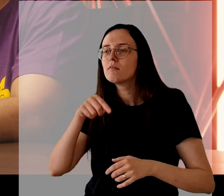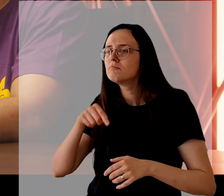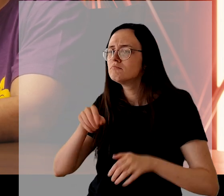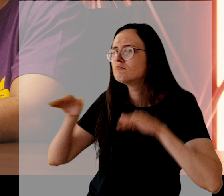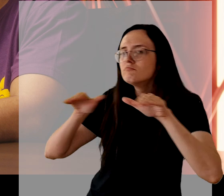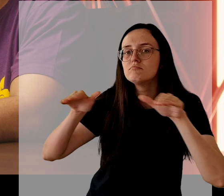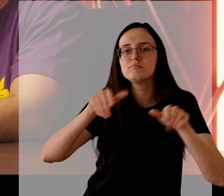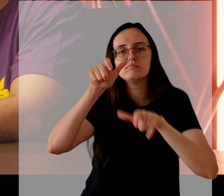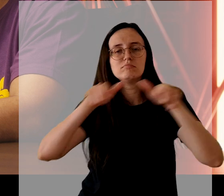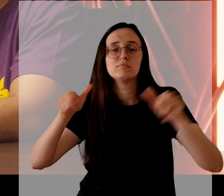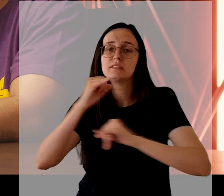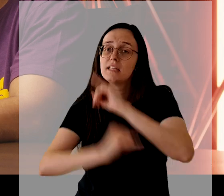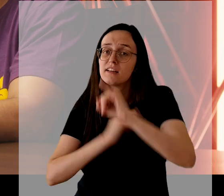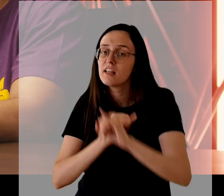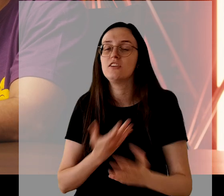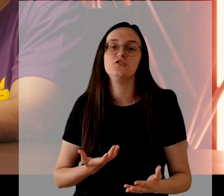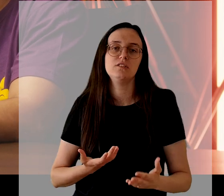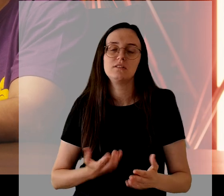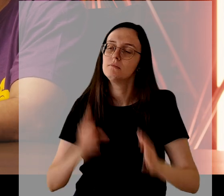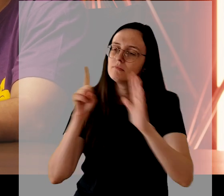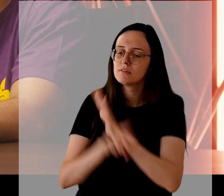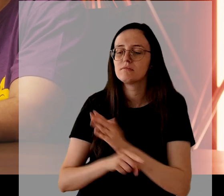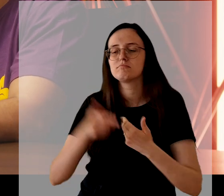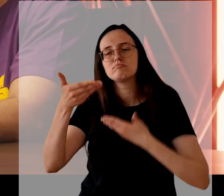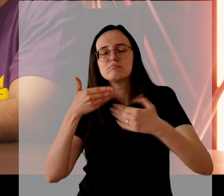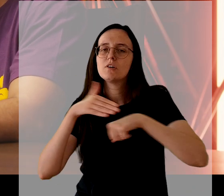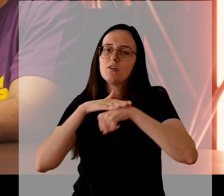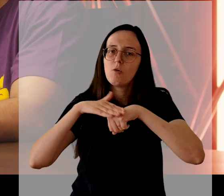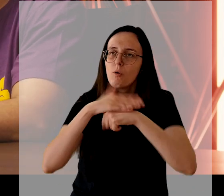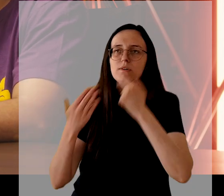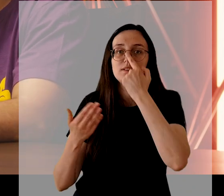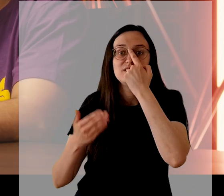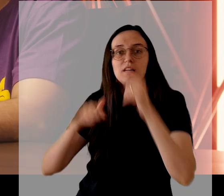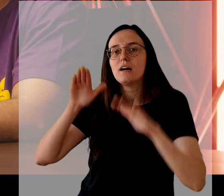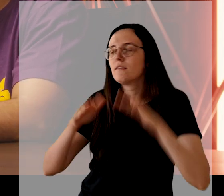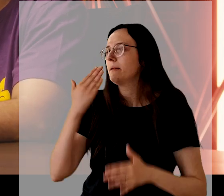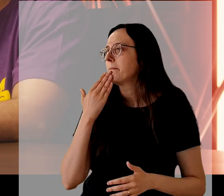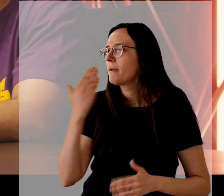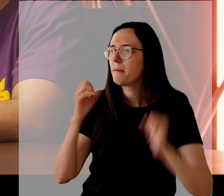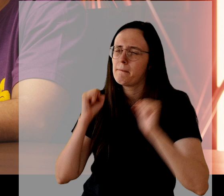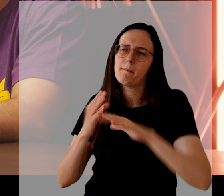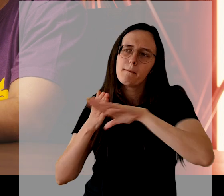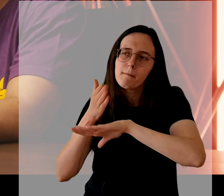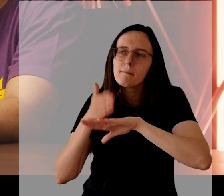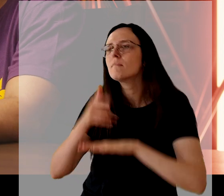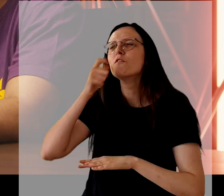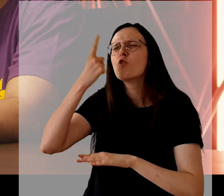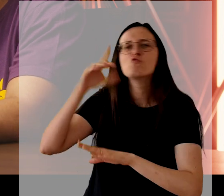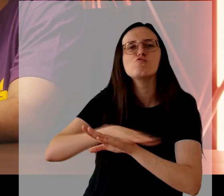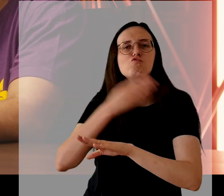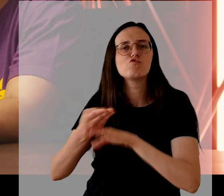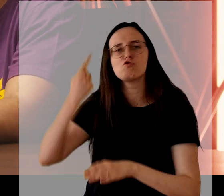galera pela internet, perguntar, trocar ideia. De repente, pede para participar numa diária